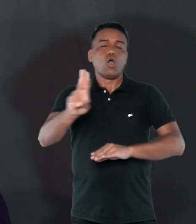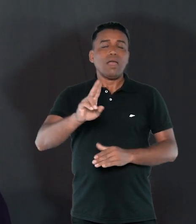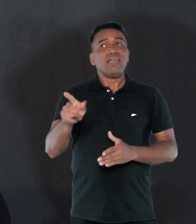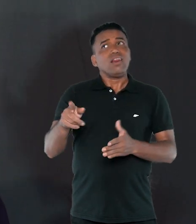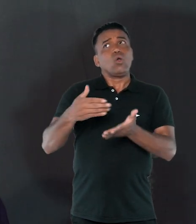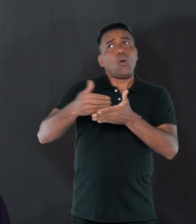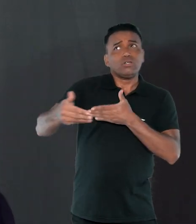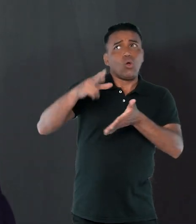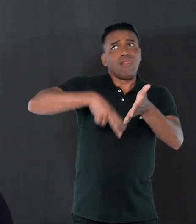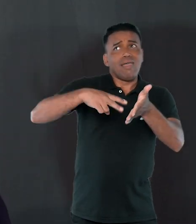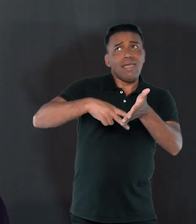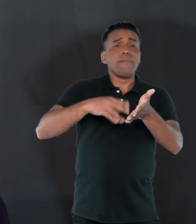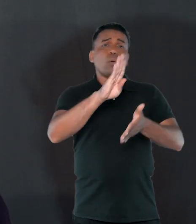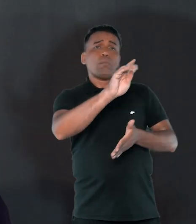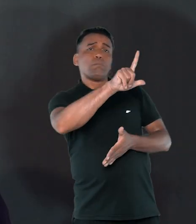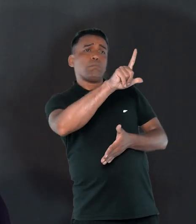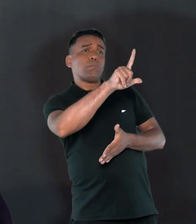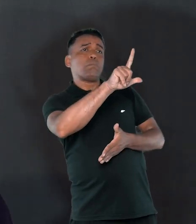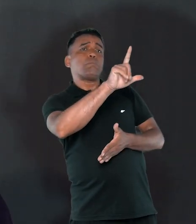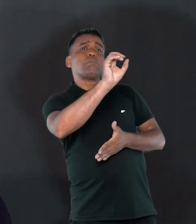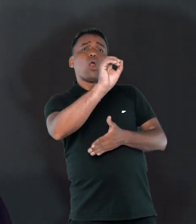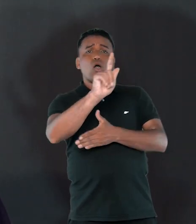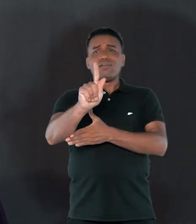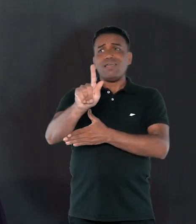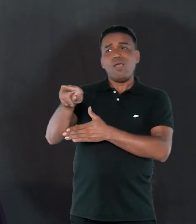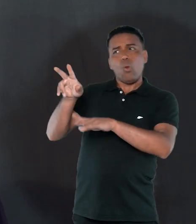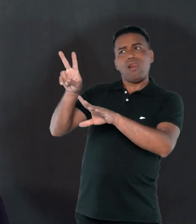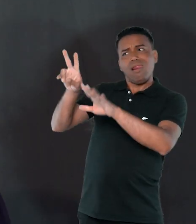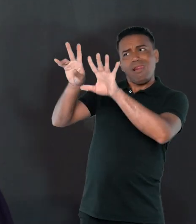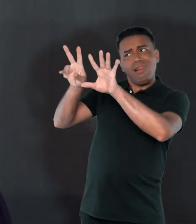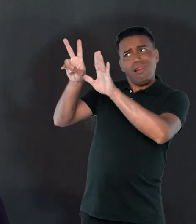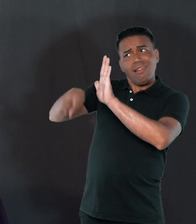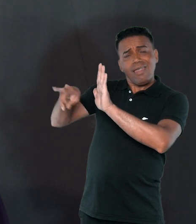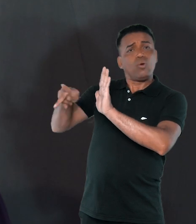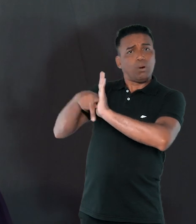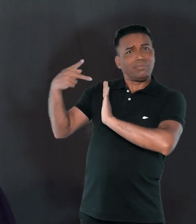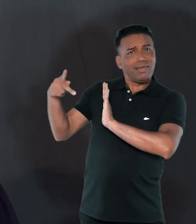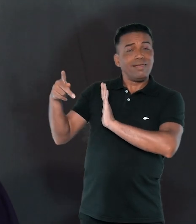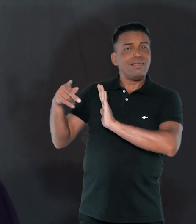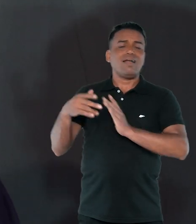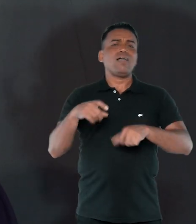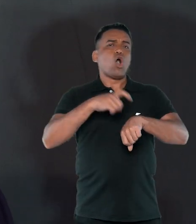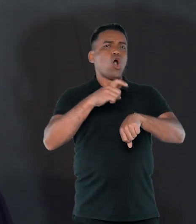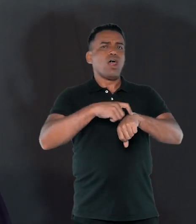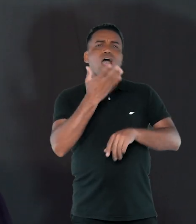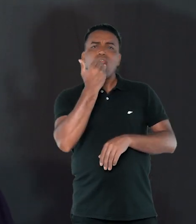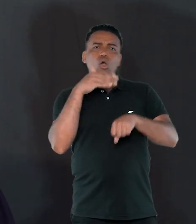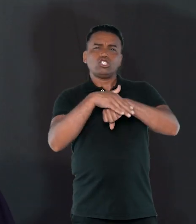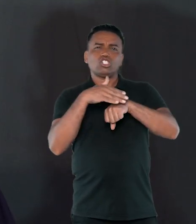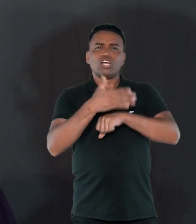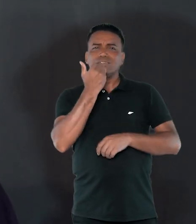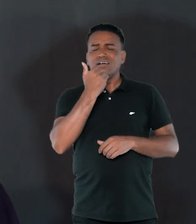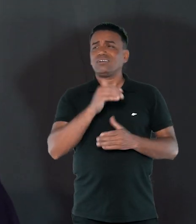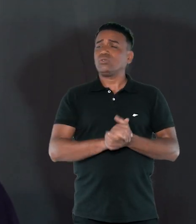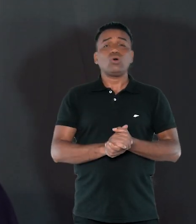o meu blog, e eu comecei a ler o dele, e um dia ele me ligou, eu estava jantando com minha família, assim, não acreditei. Ele falou assim: te indiquei